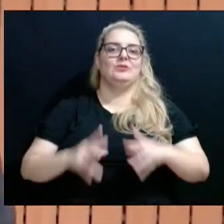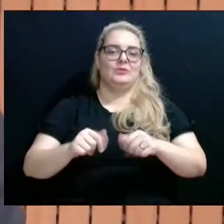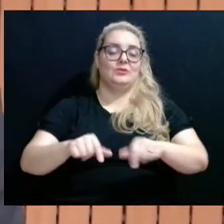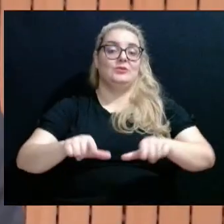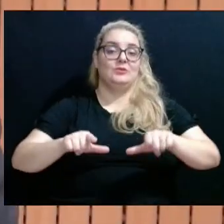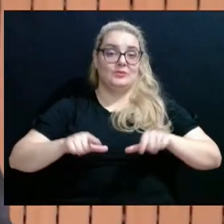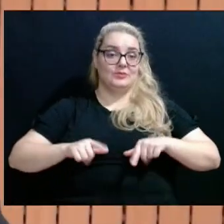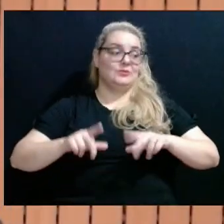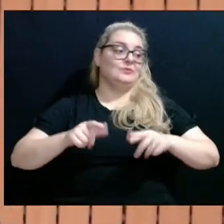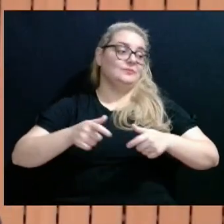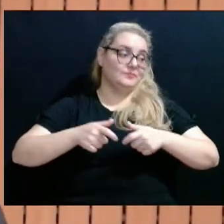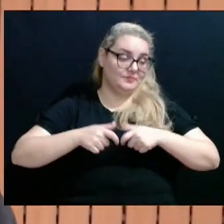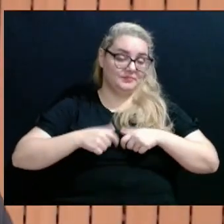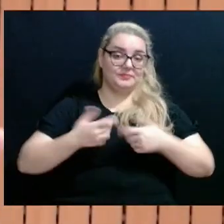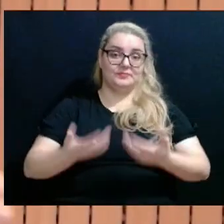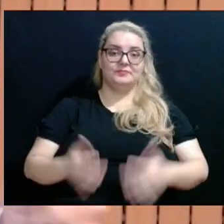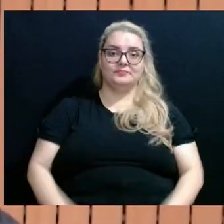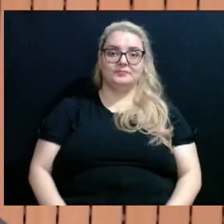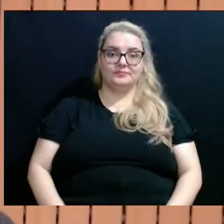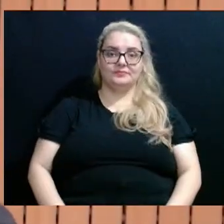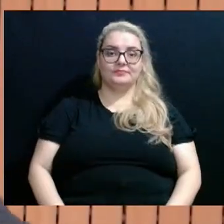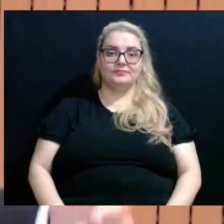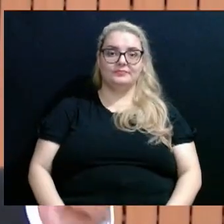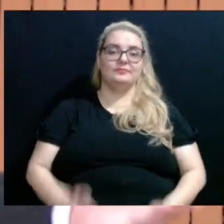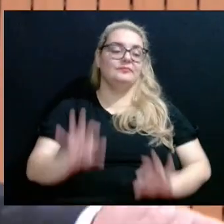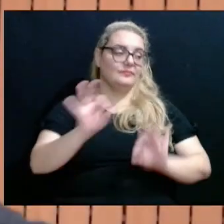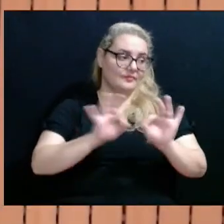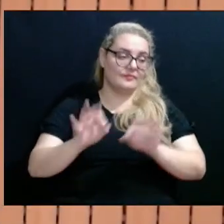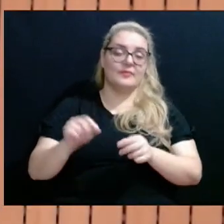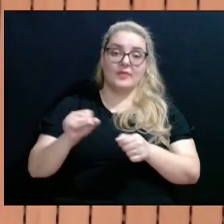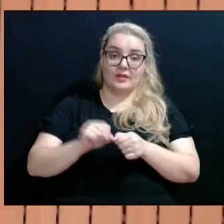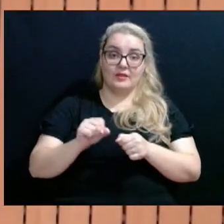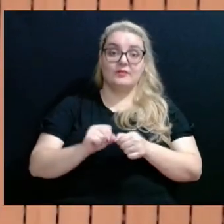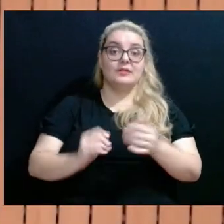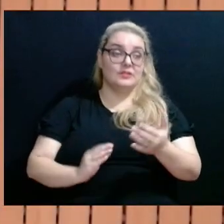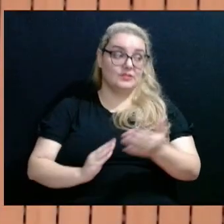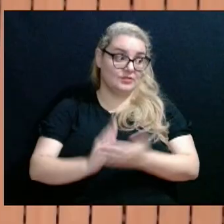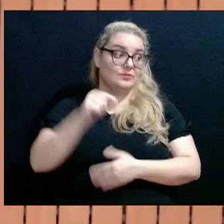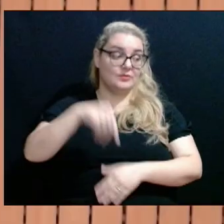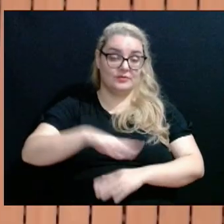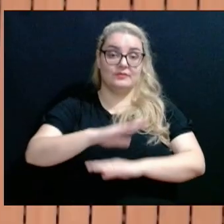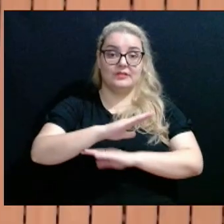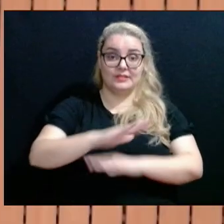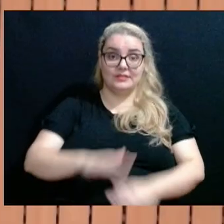essa medalha, foram projetos feitos, aprovados nessa casa.